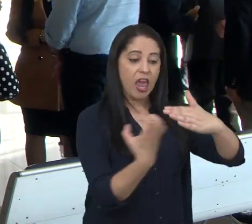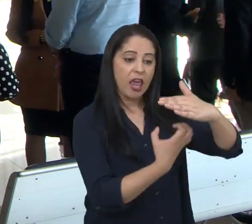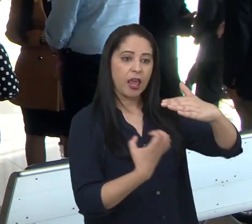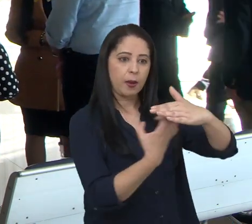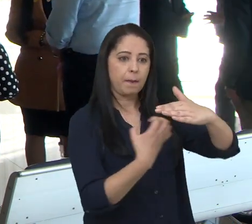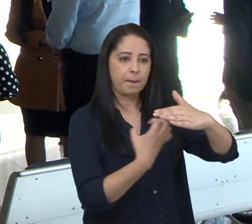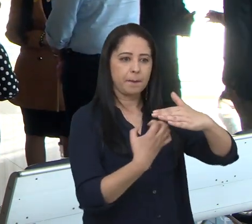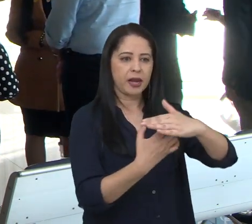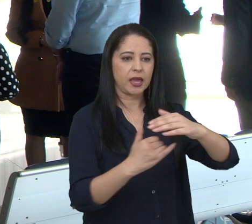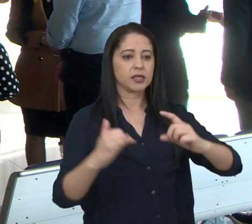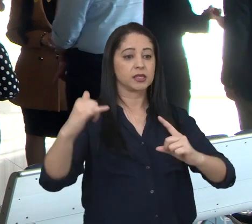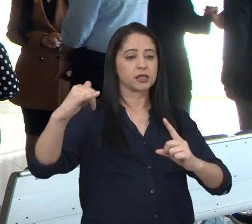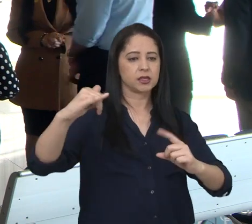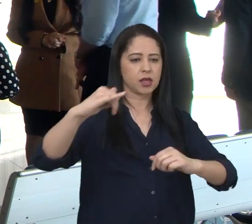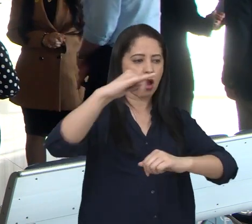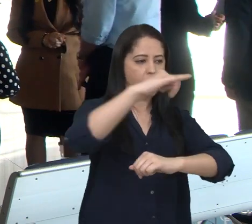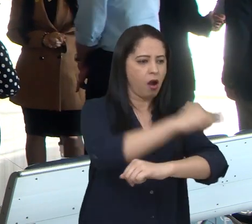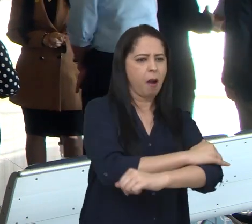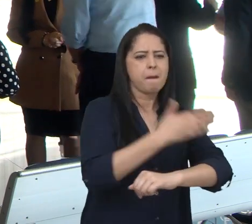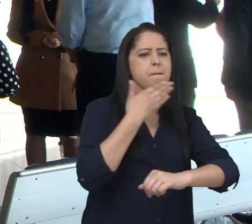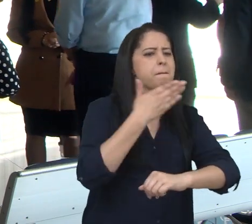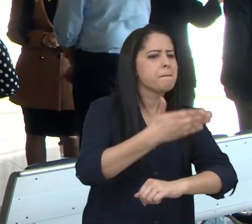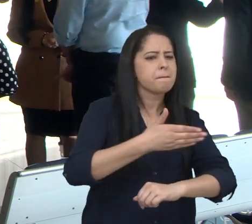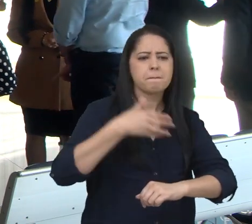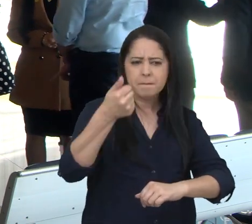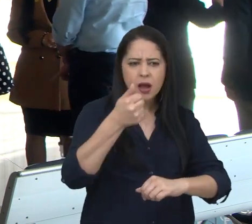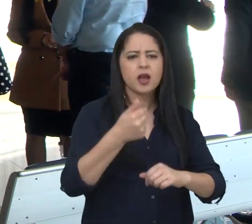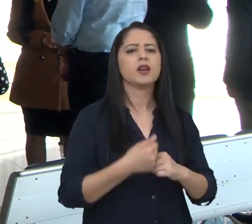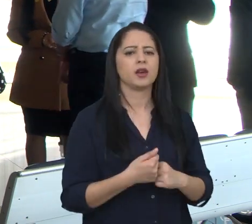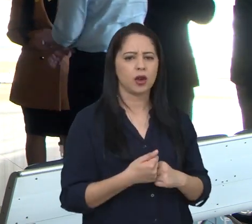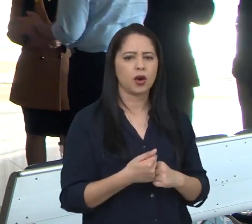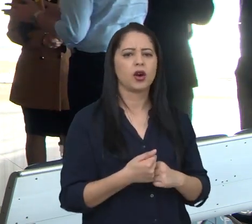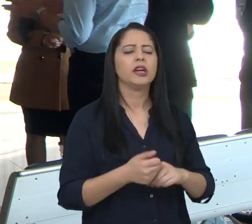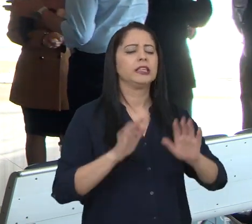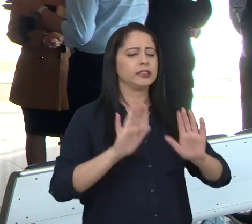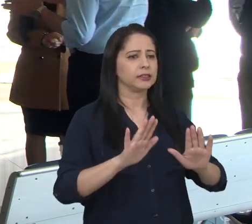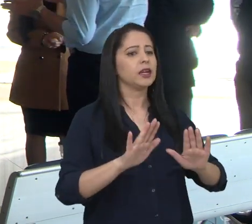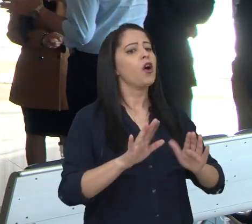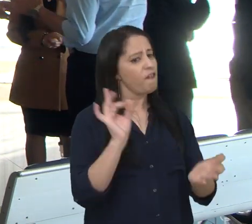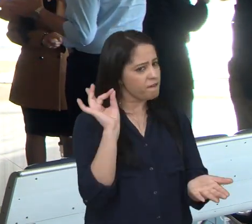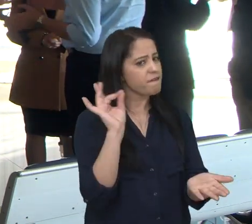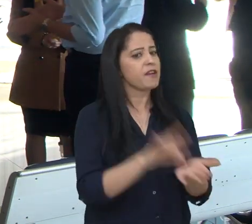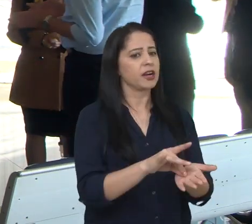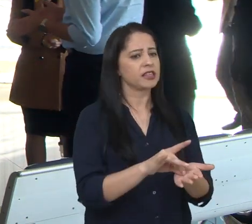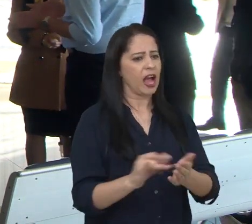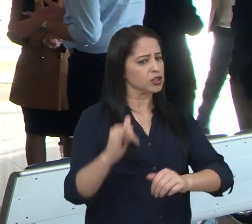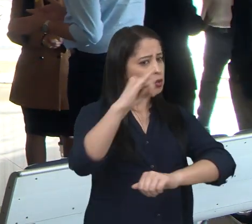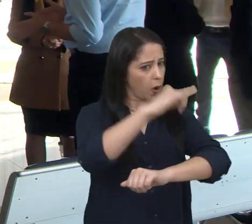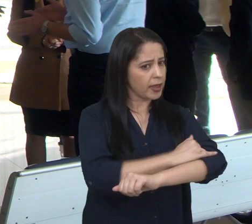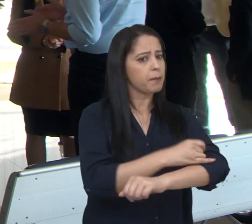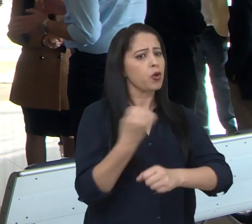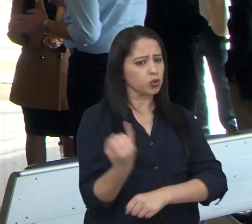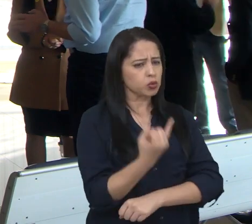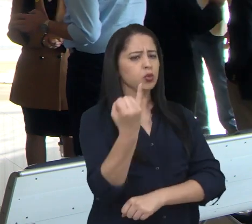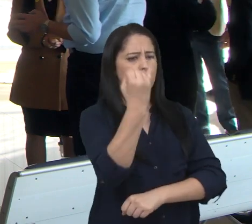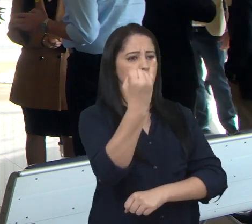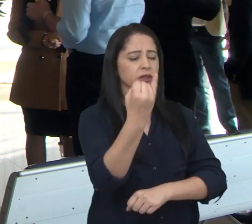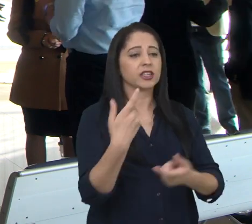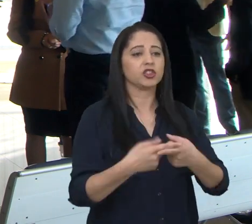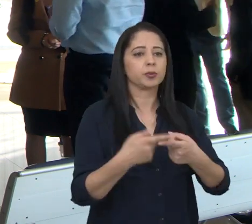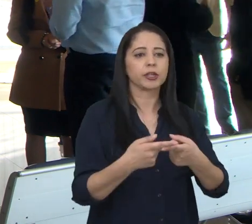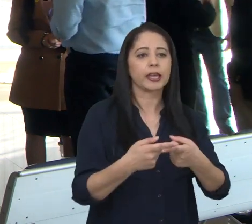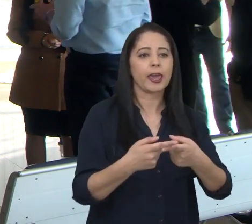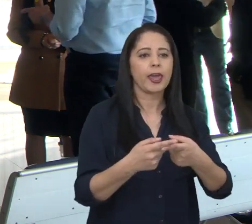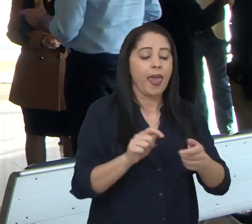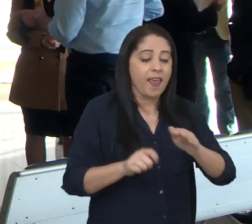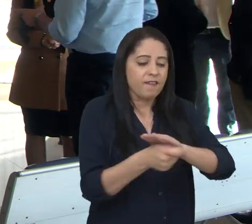maiores fabricantes de aviões do mundo, o que coloca o Brasil aí no topo da cadeia produtiva industrial mundial. E, de fato, o aeroporto é muito